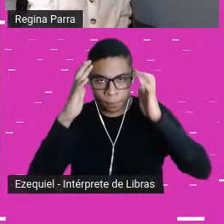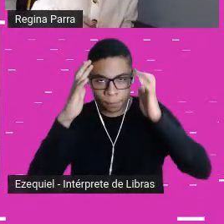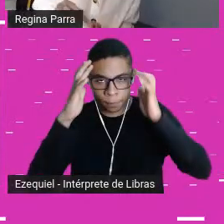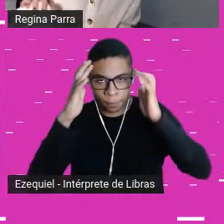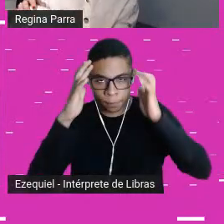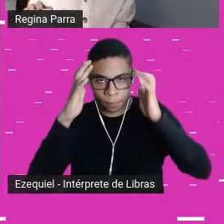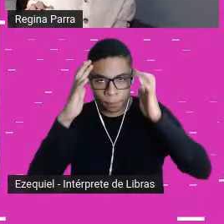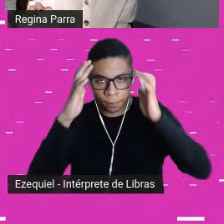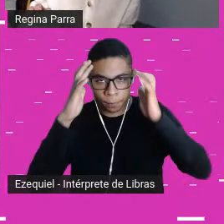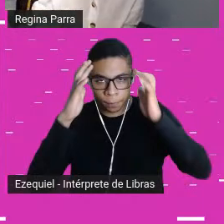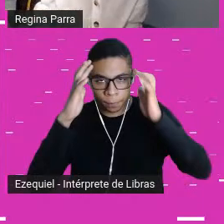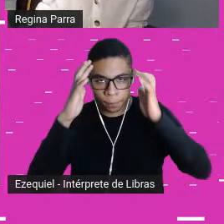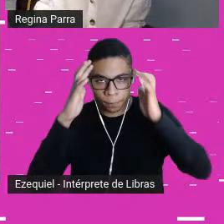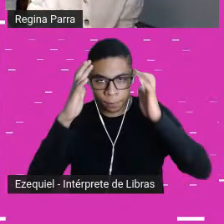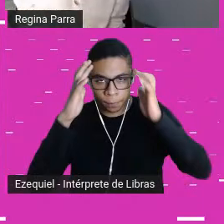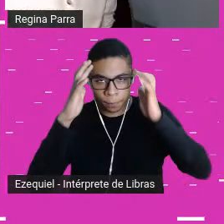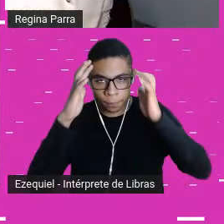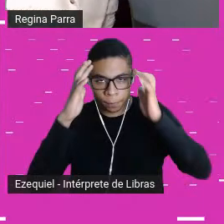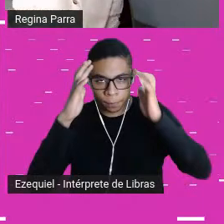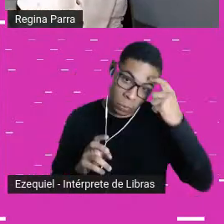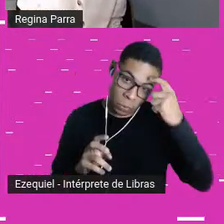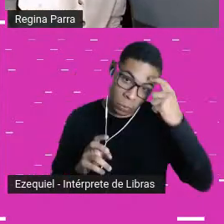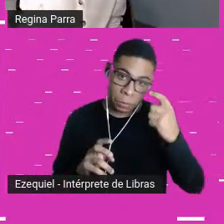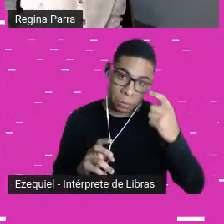acho que tem, né, essa memória que ela